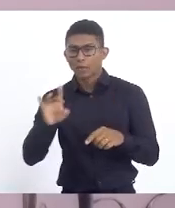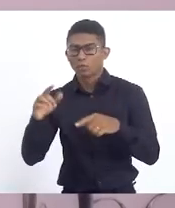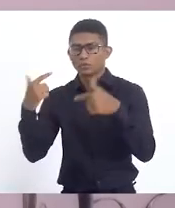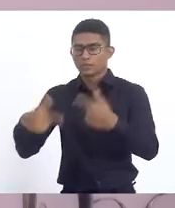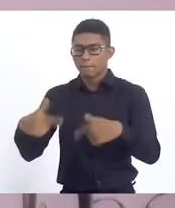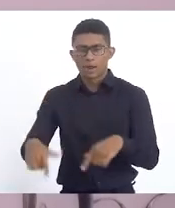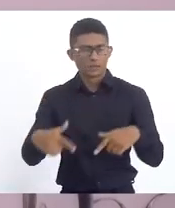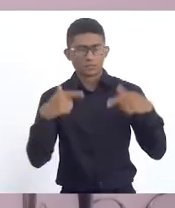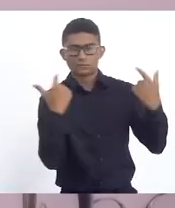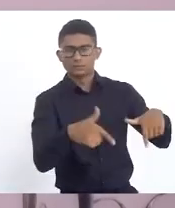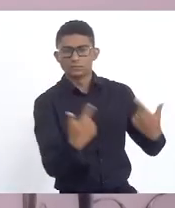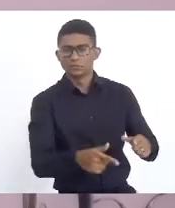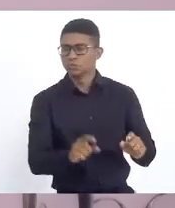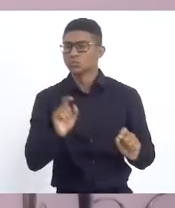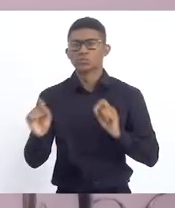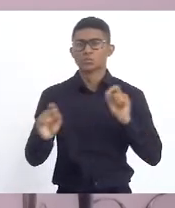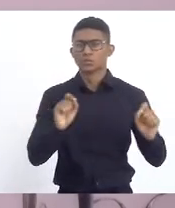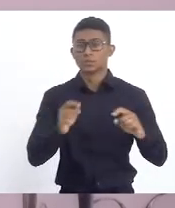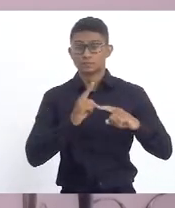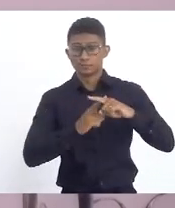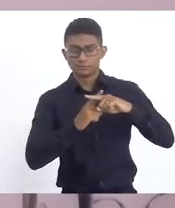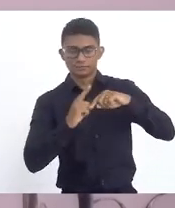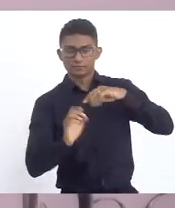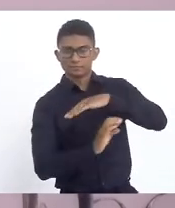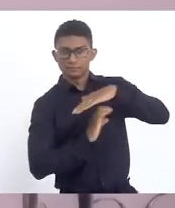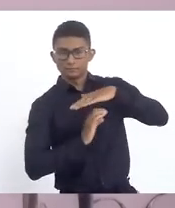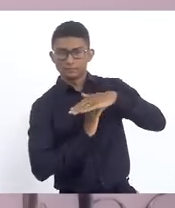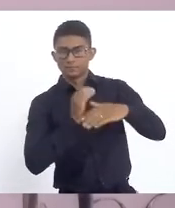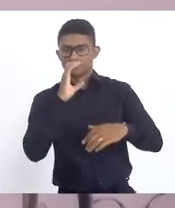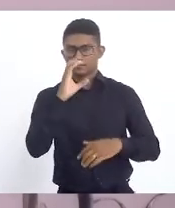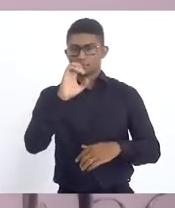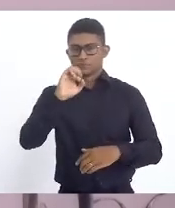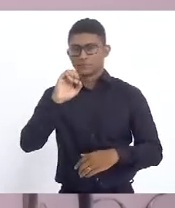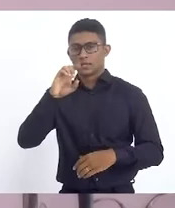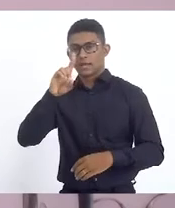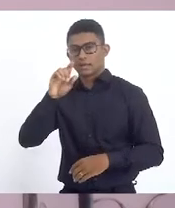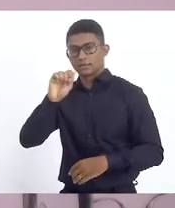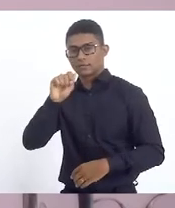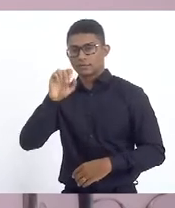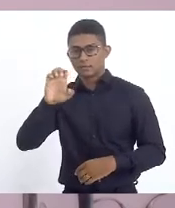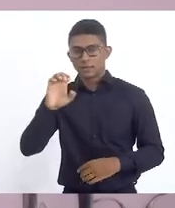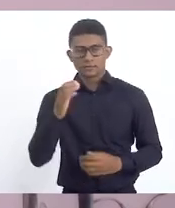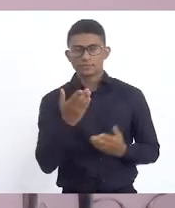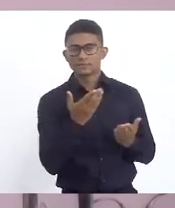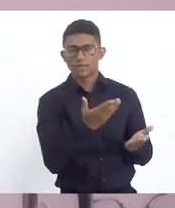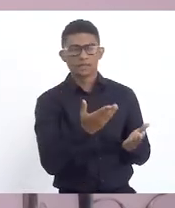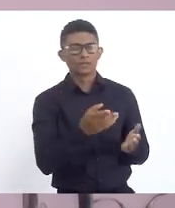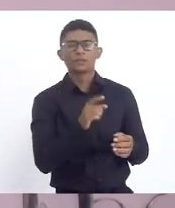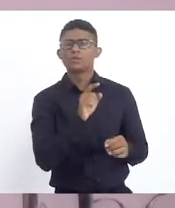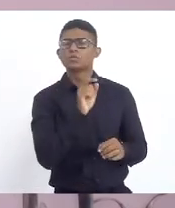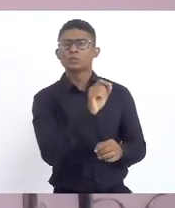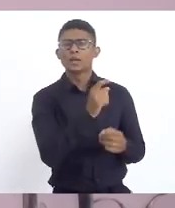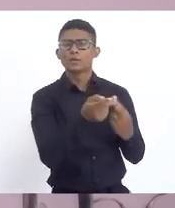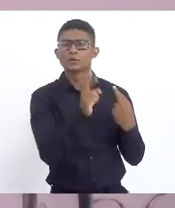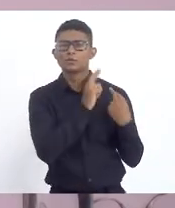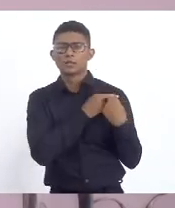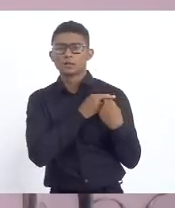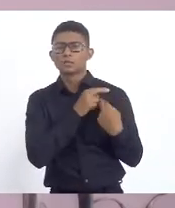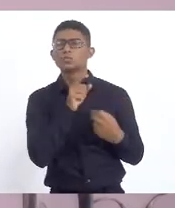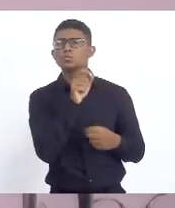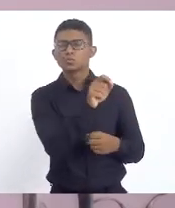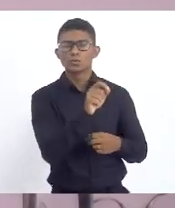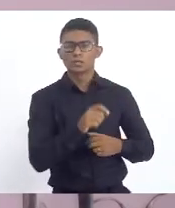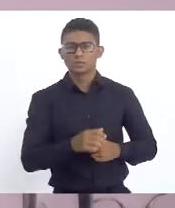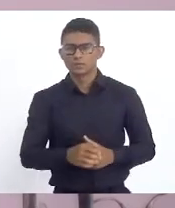Porque a SEDAI, que por hora está restante, ela vai cuidar da